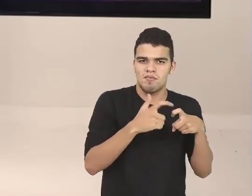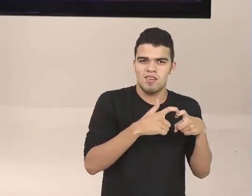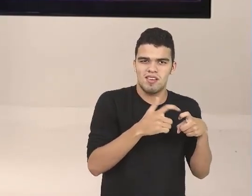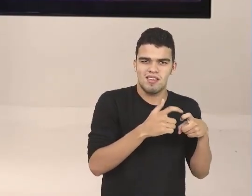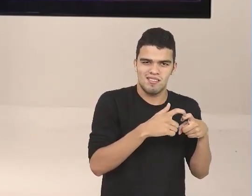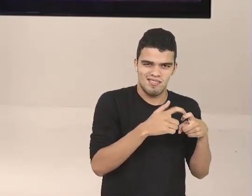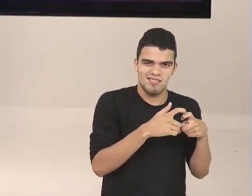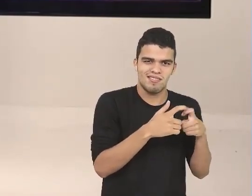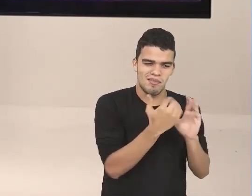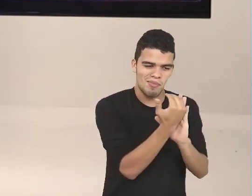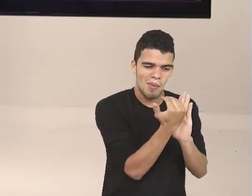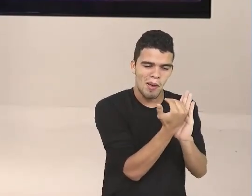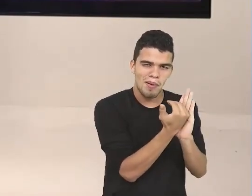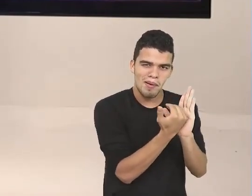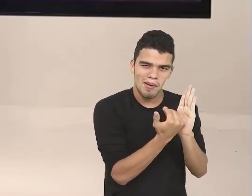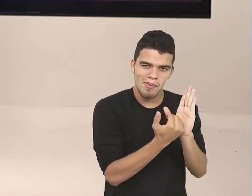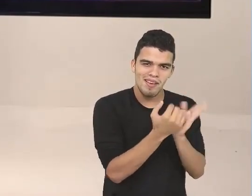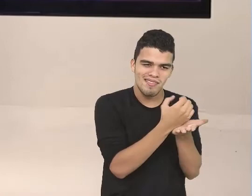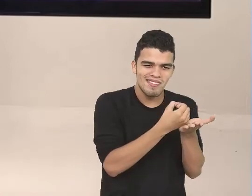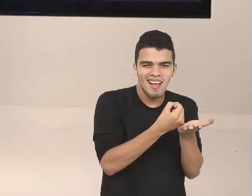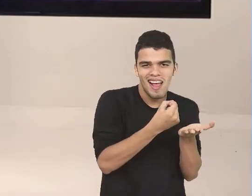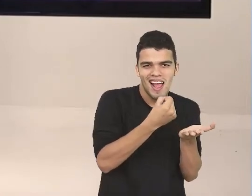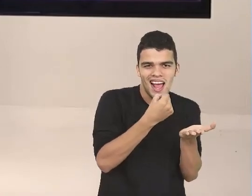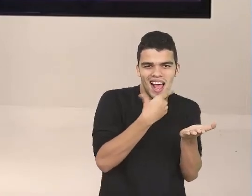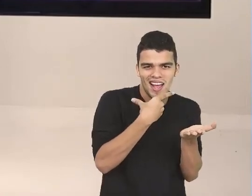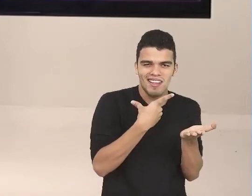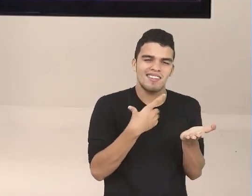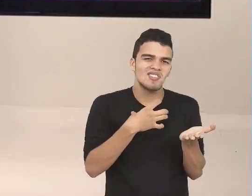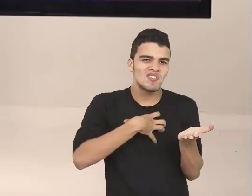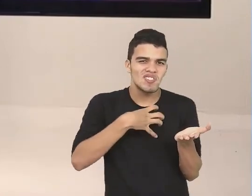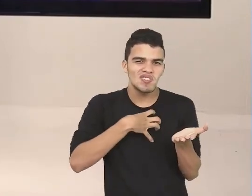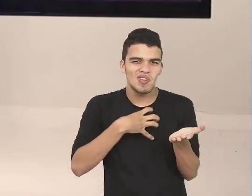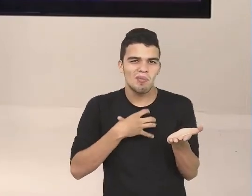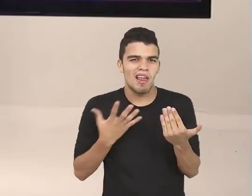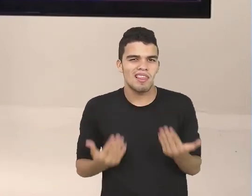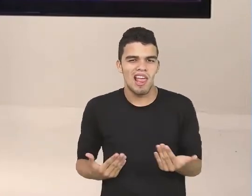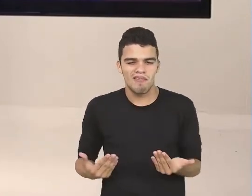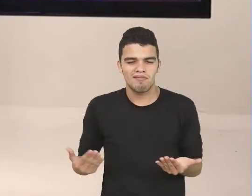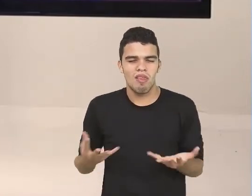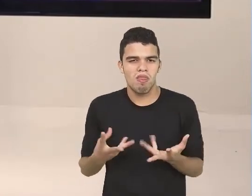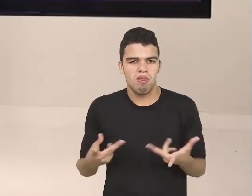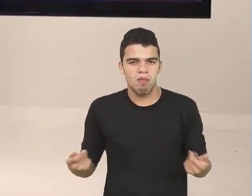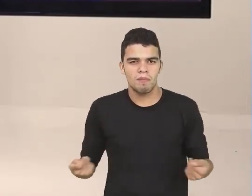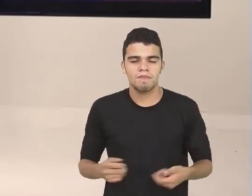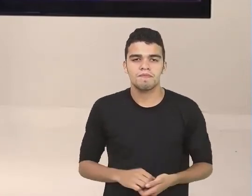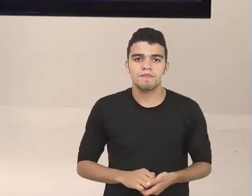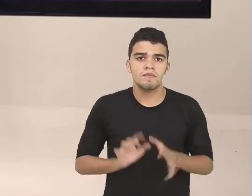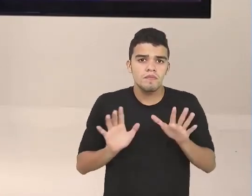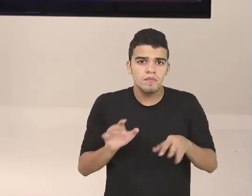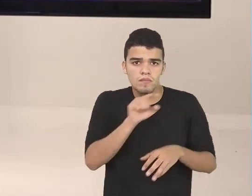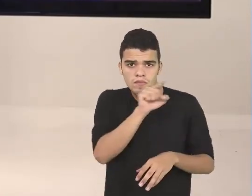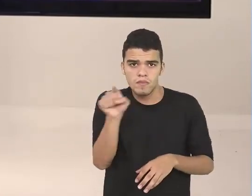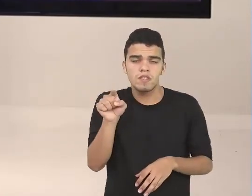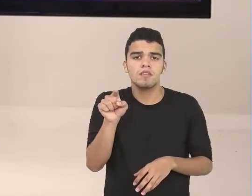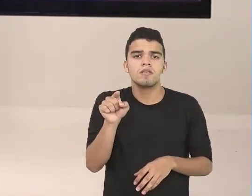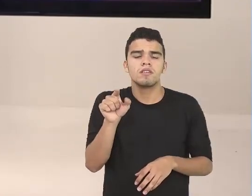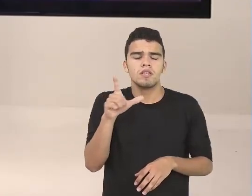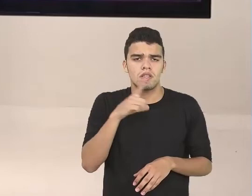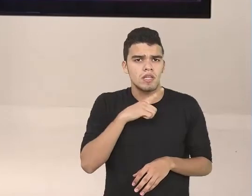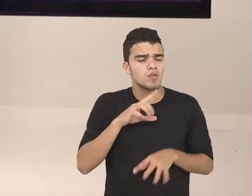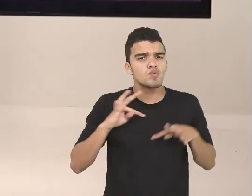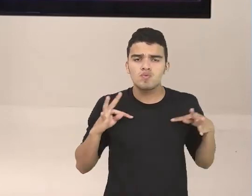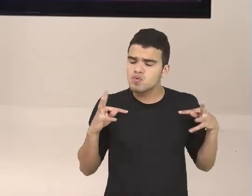para minimizar os efeitos daqueles sintomas. Mas, se você observar todos aqueles